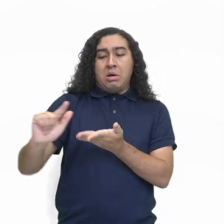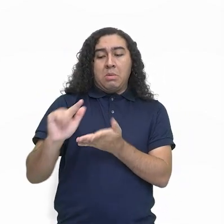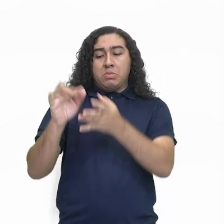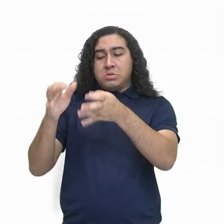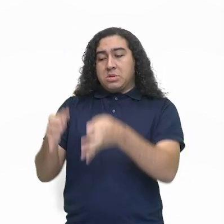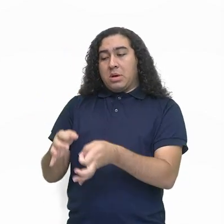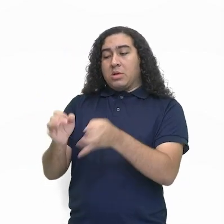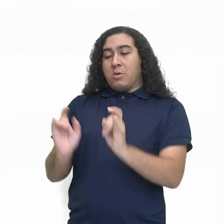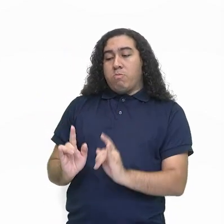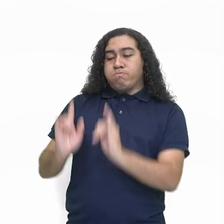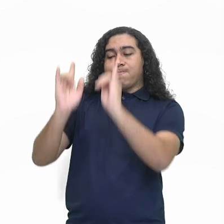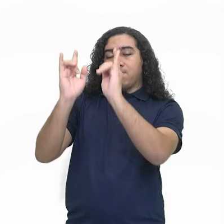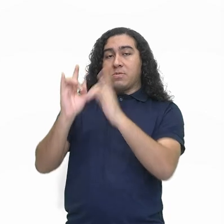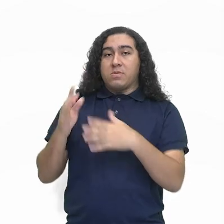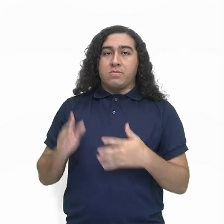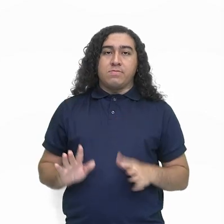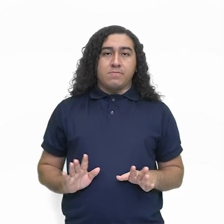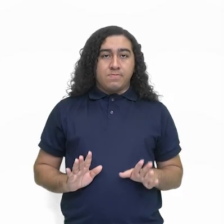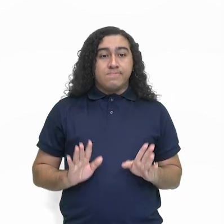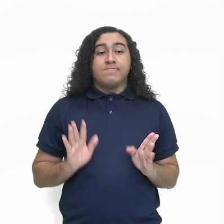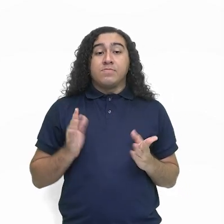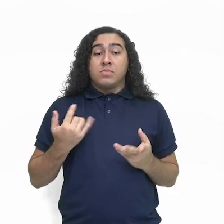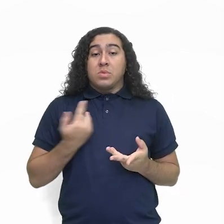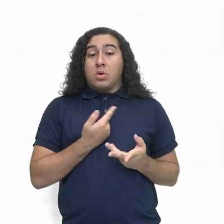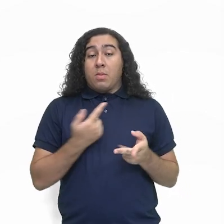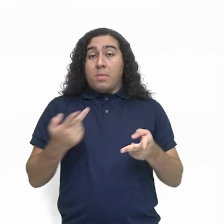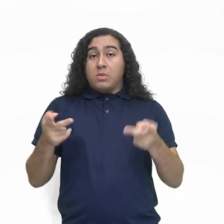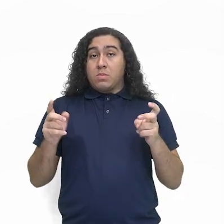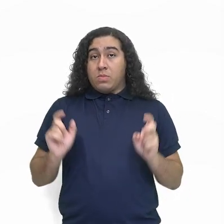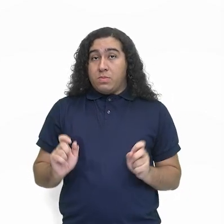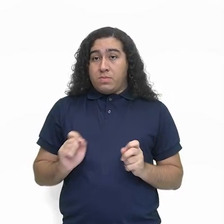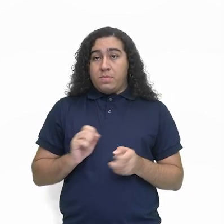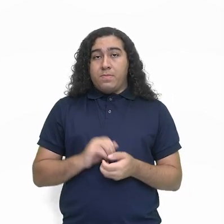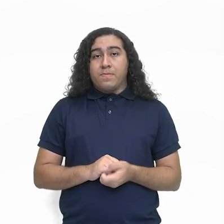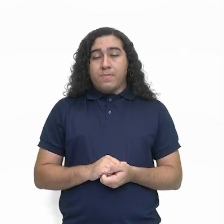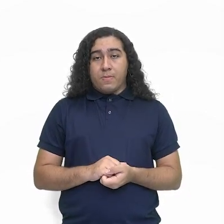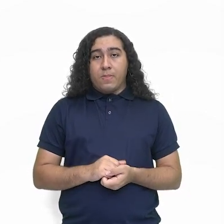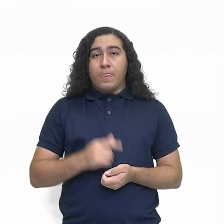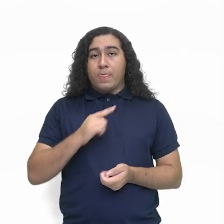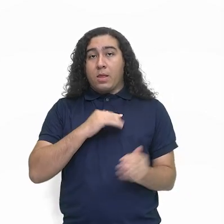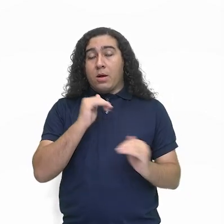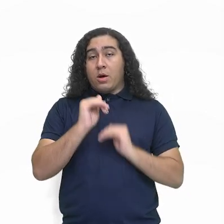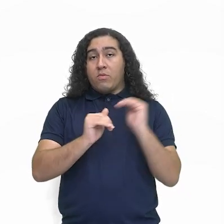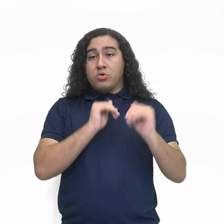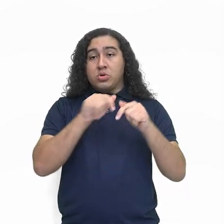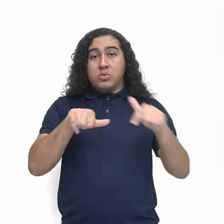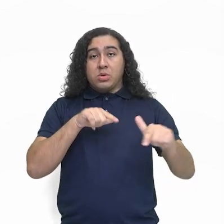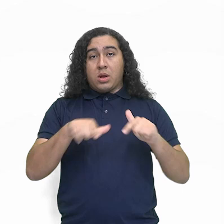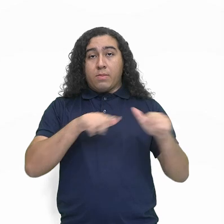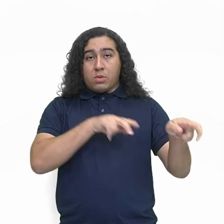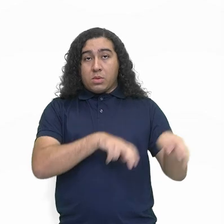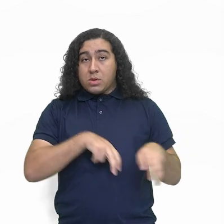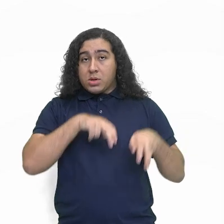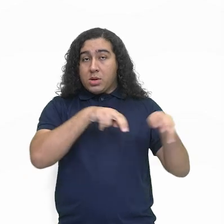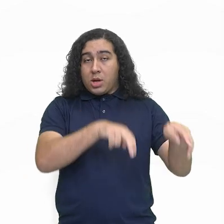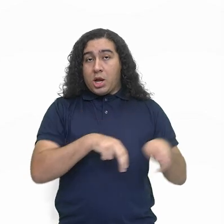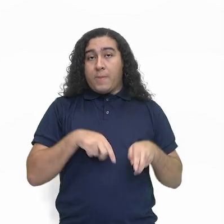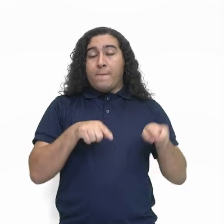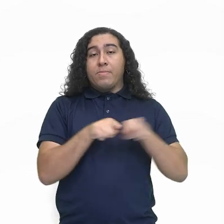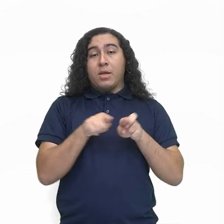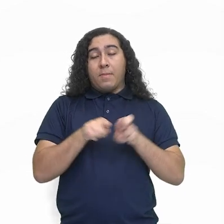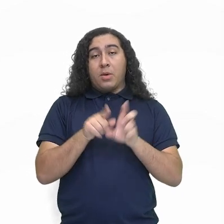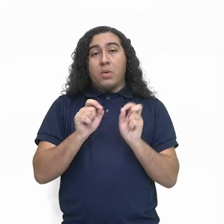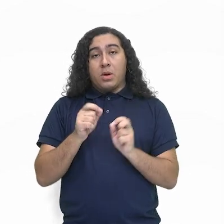né? Então, a gente observa com a evolução do trabalho no campo, né, das atividades no meio